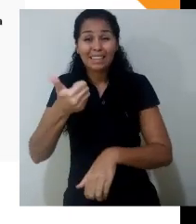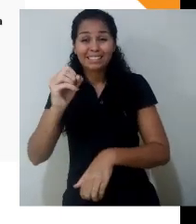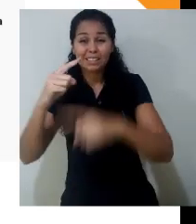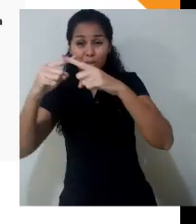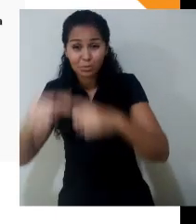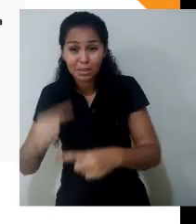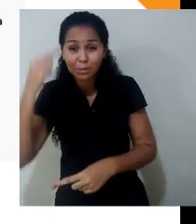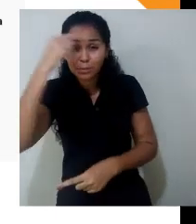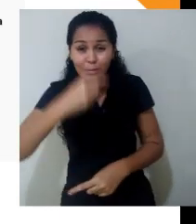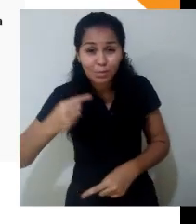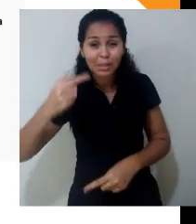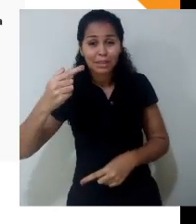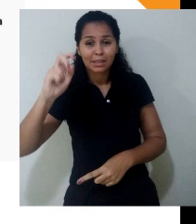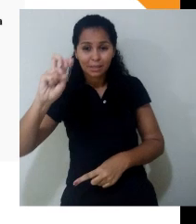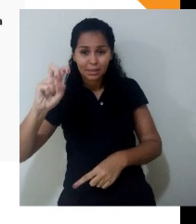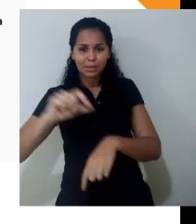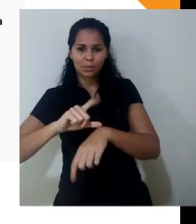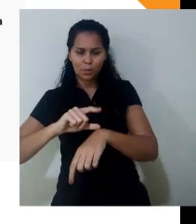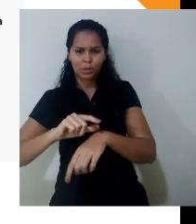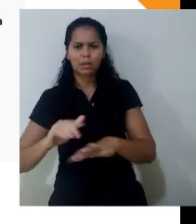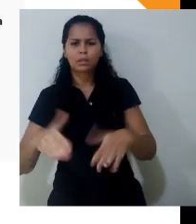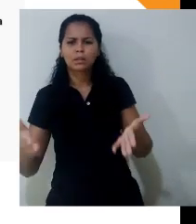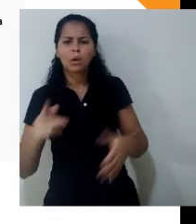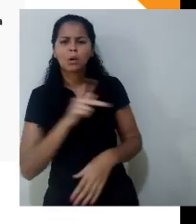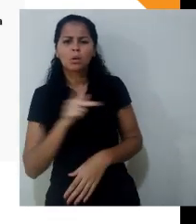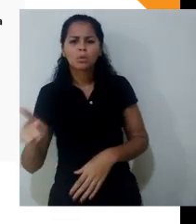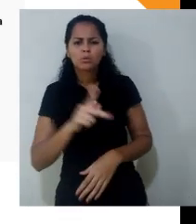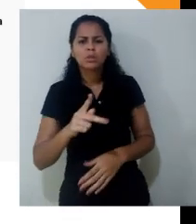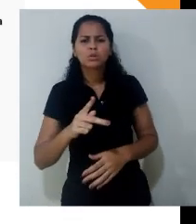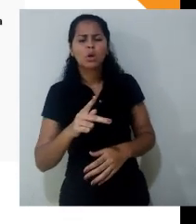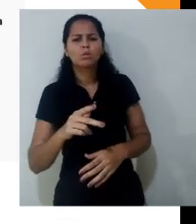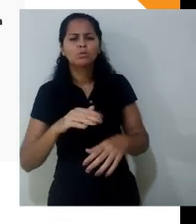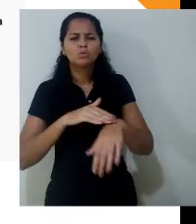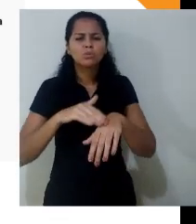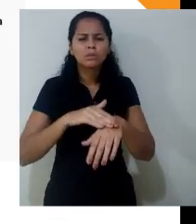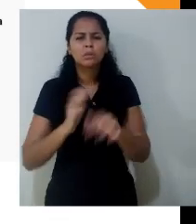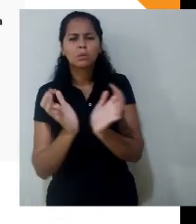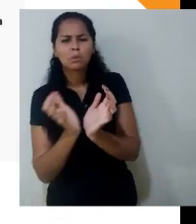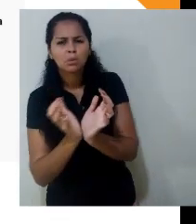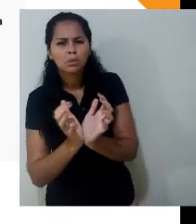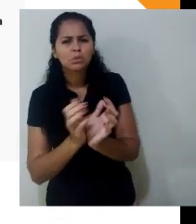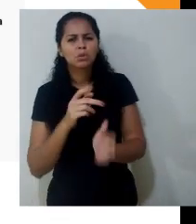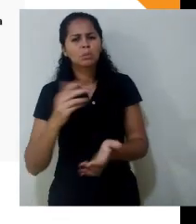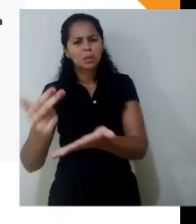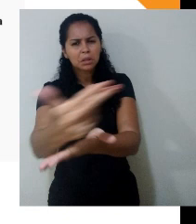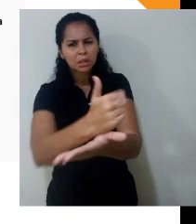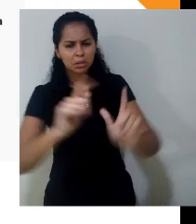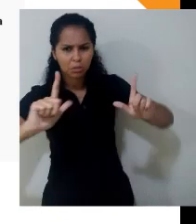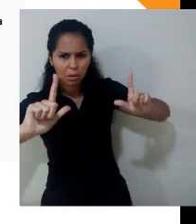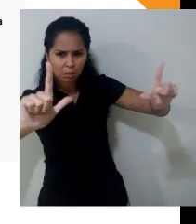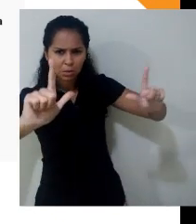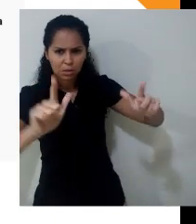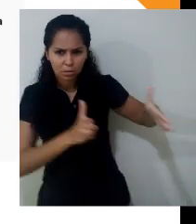75 horas. Um professor de educação física, ao discutir com a turma um texto sobre a capacidade do maratonista americano, desenhou na lousa uma